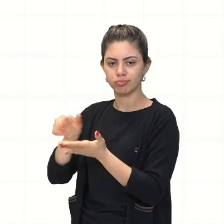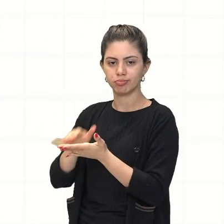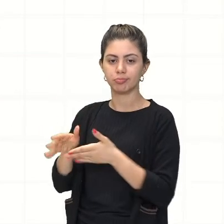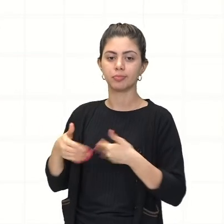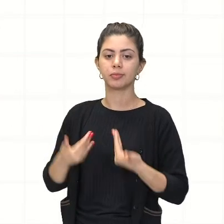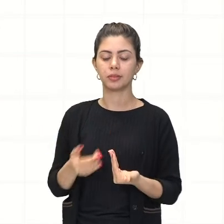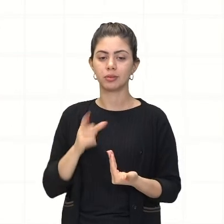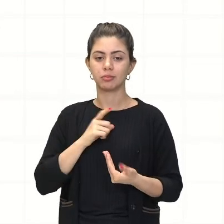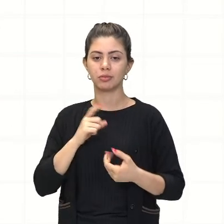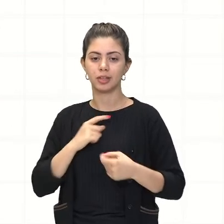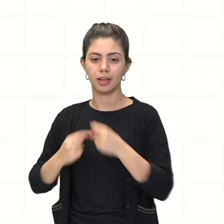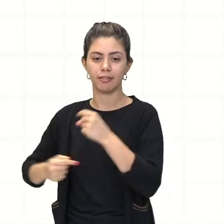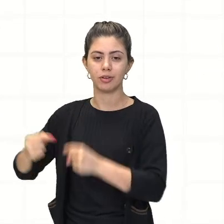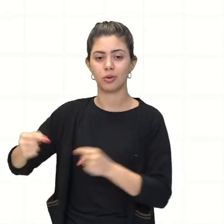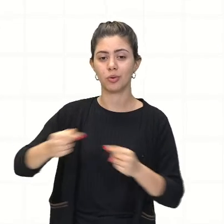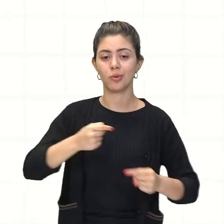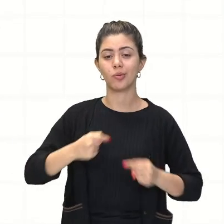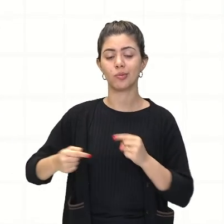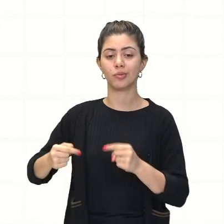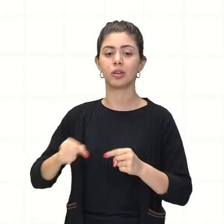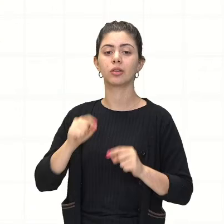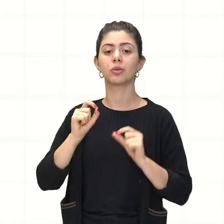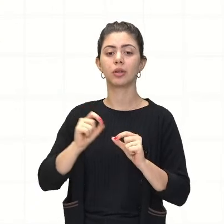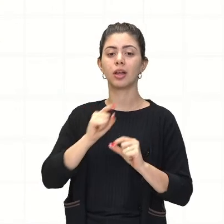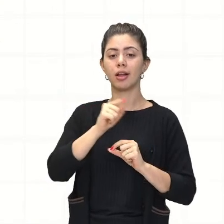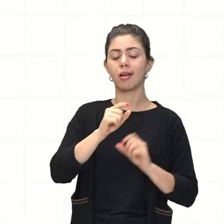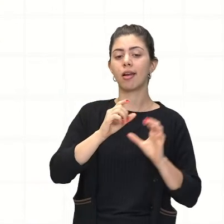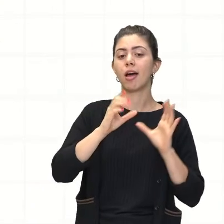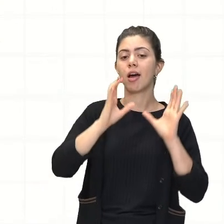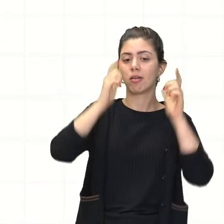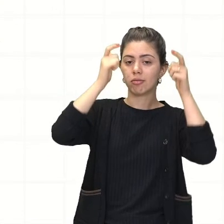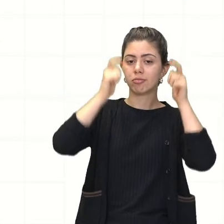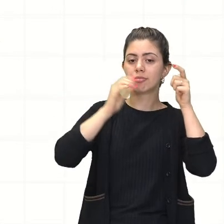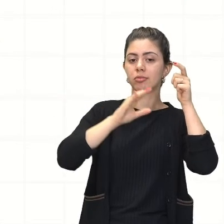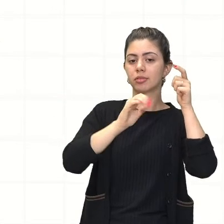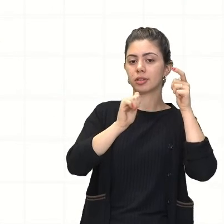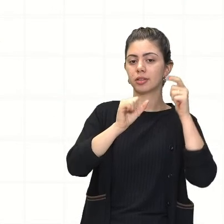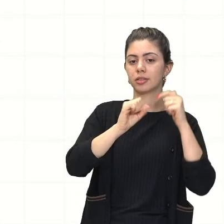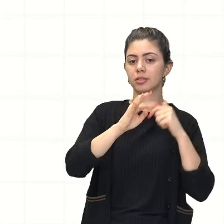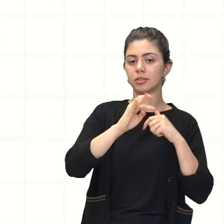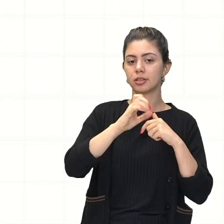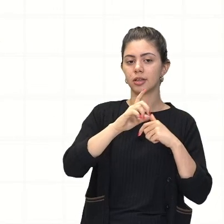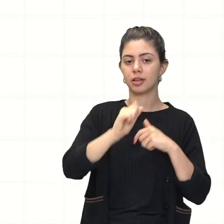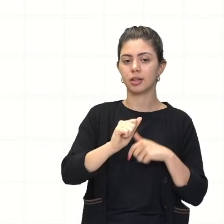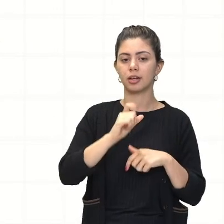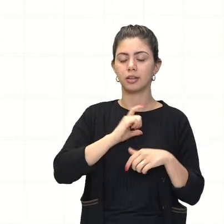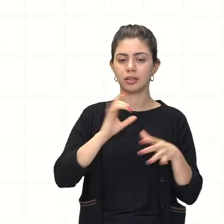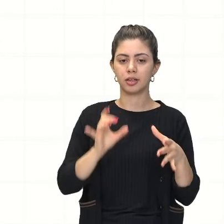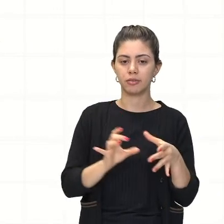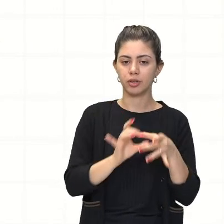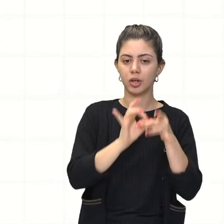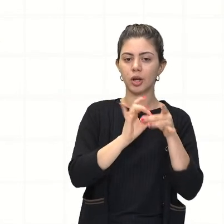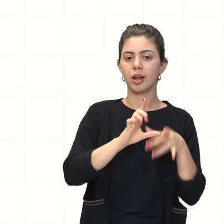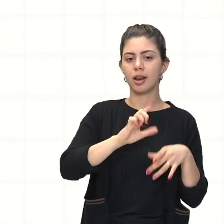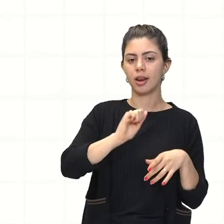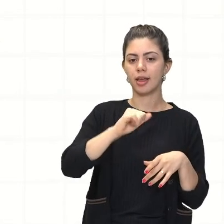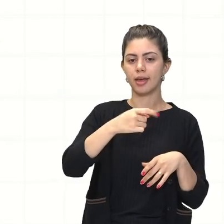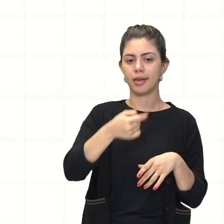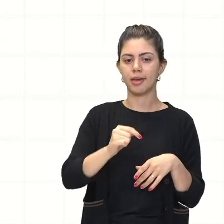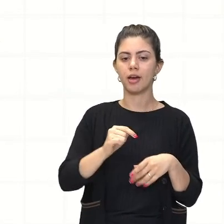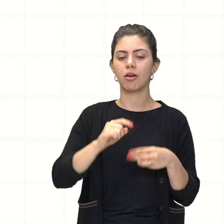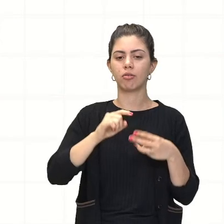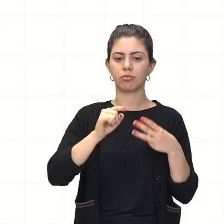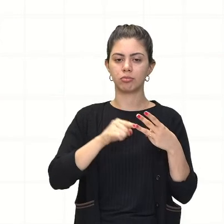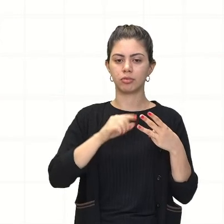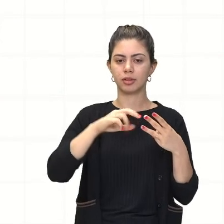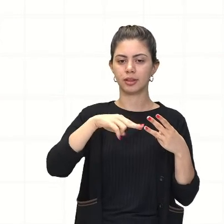conflito contra os mouros, o reino de Castela, ele absorveu ali o reino de Leão e o reino de